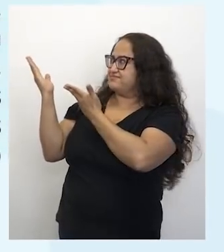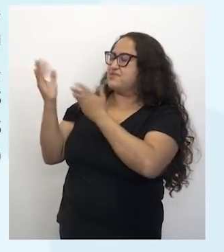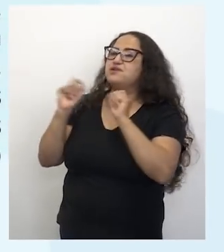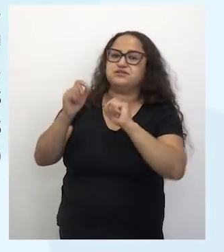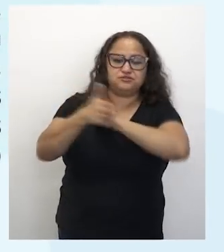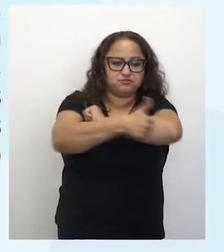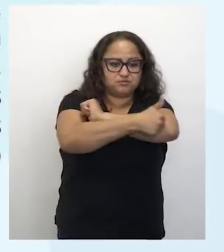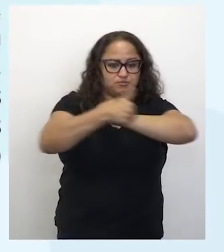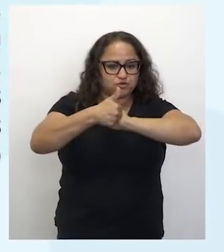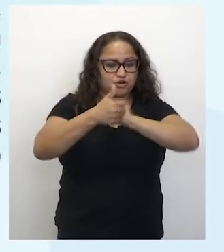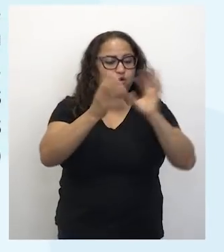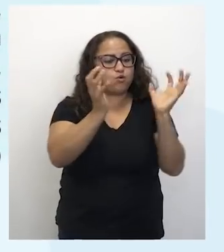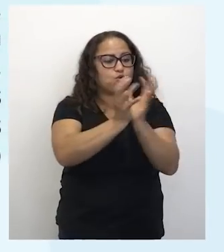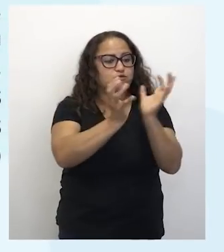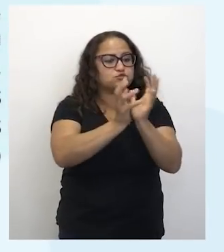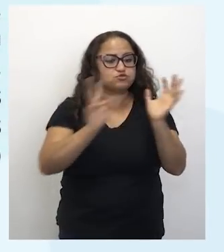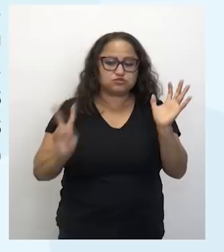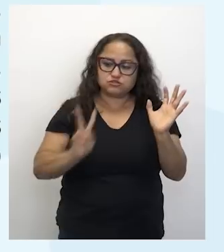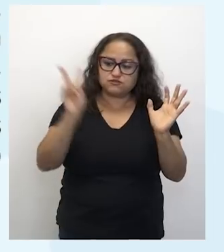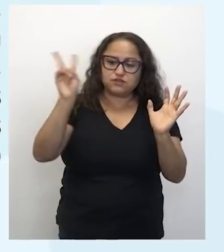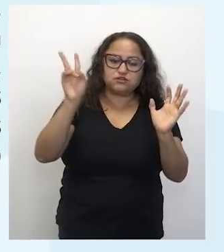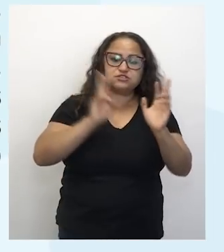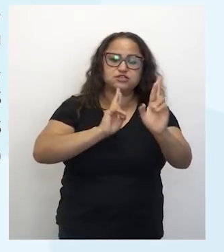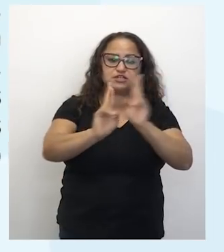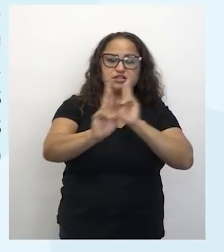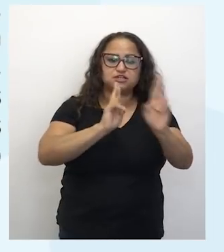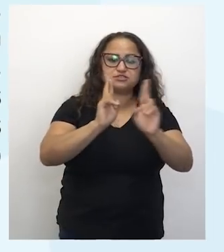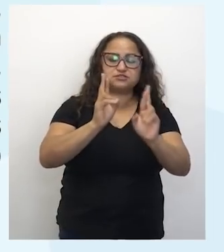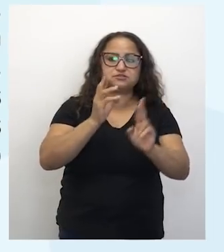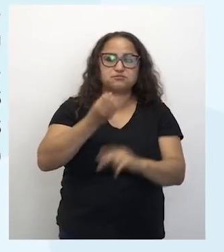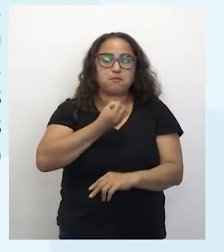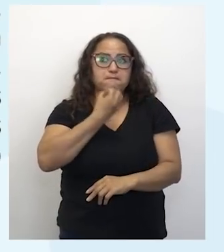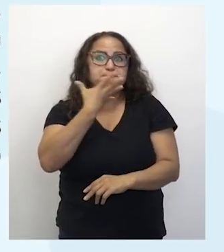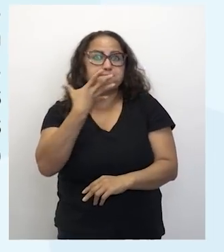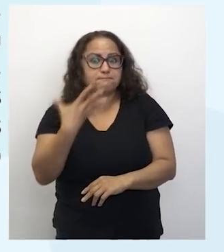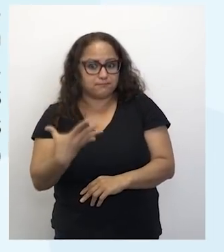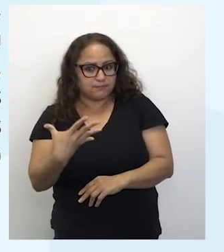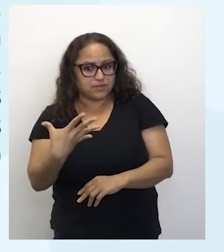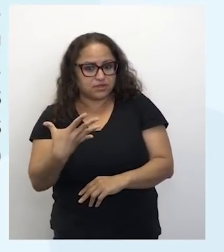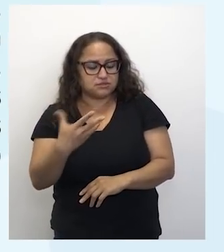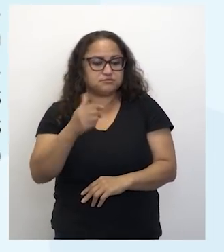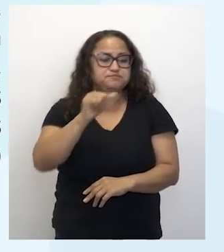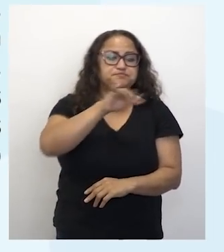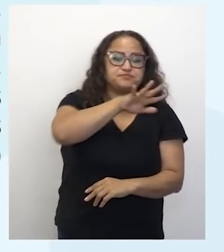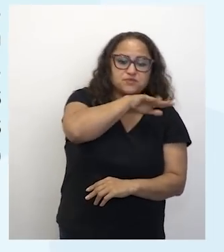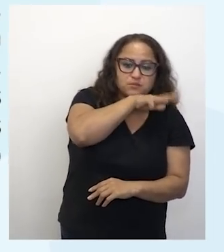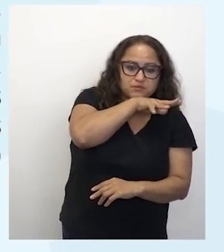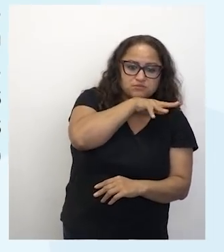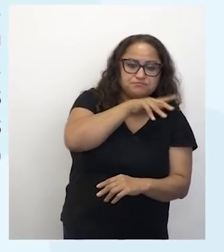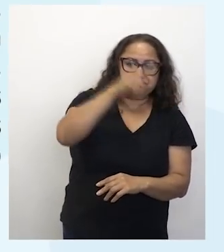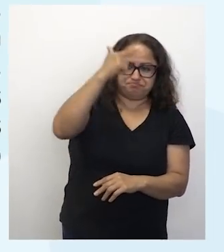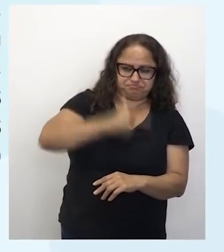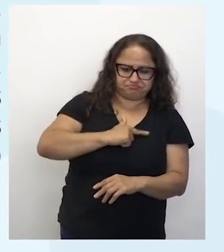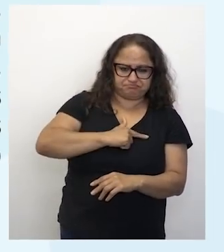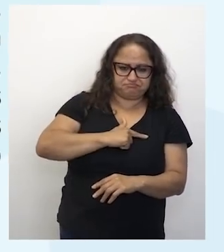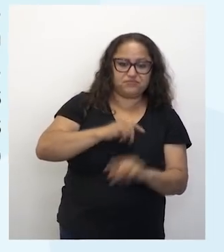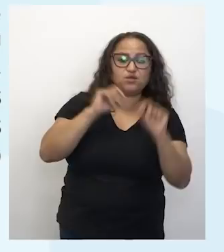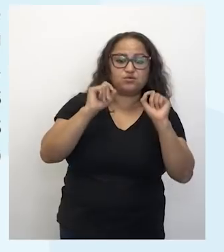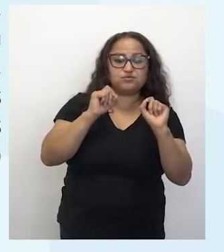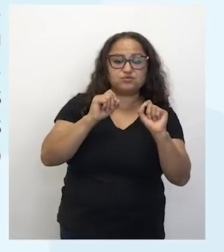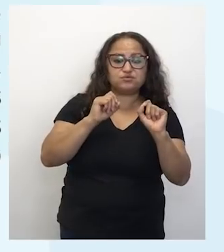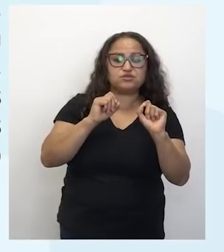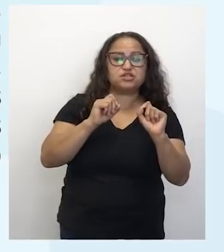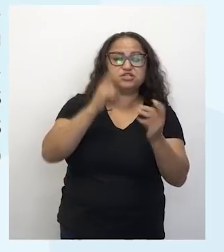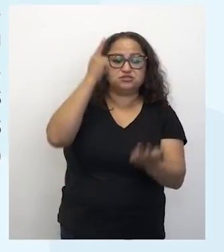moral. A moral é um conjunto de valores que estão relacionados ao bem e ao mal, a forma correta